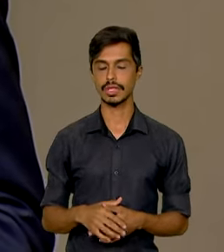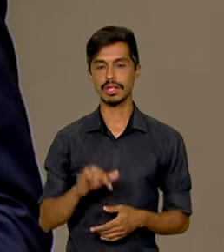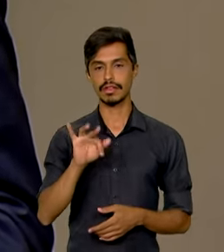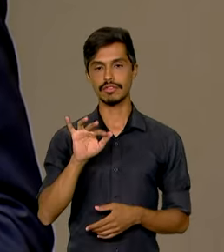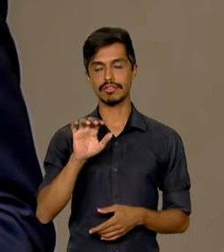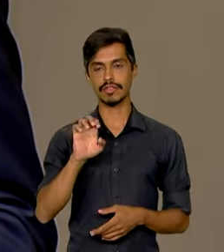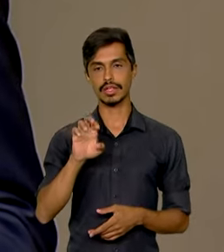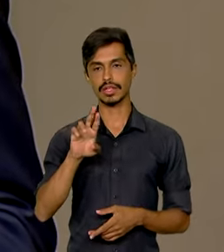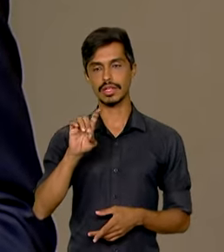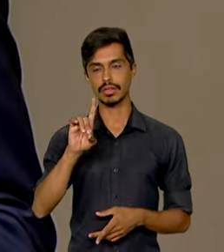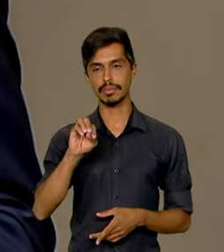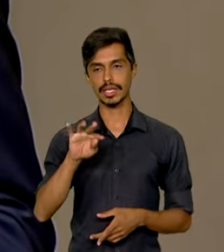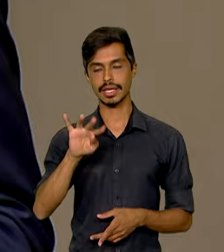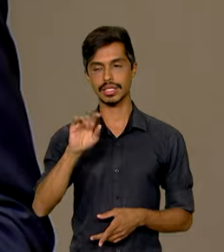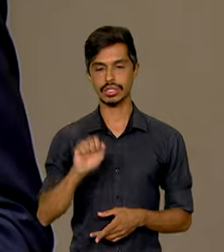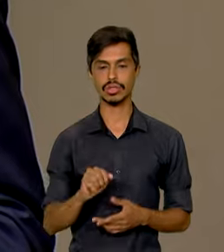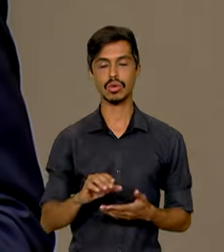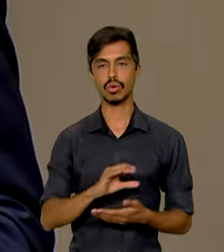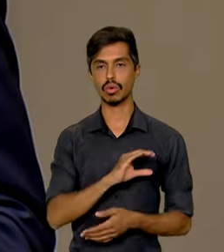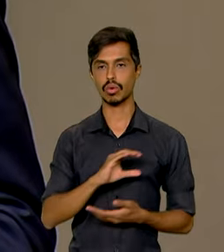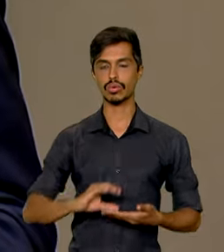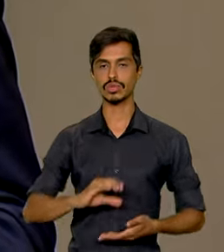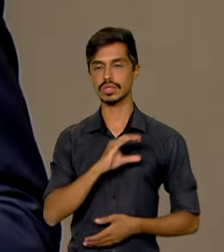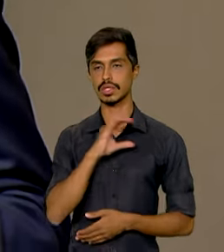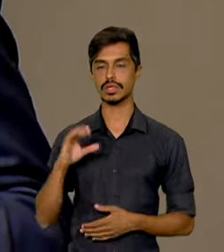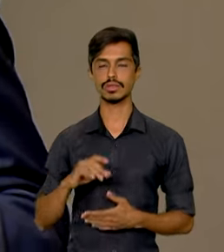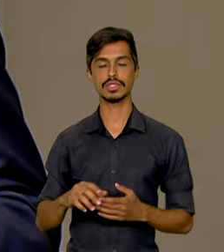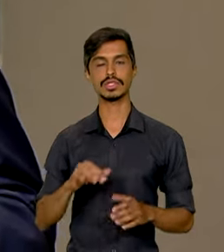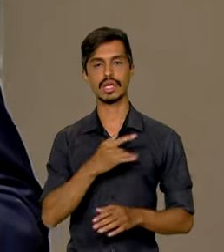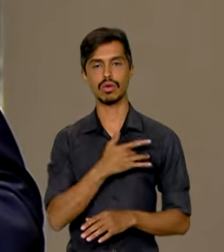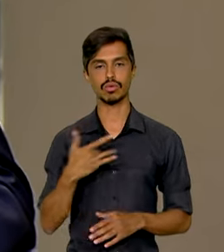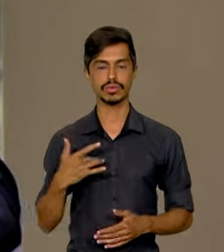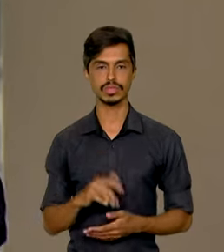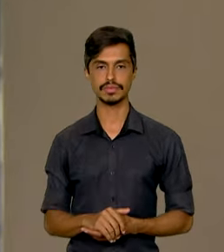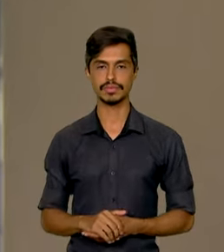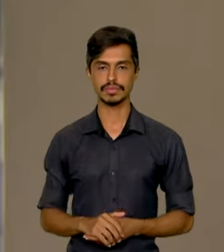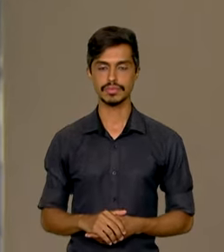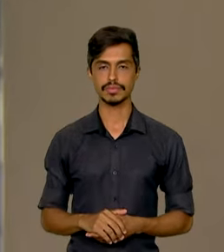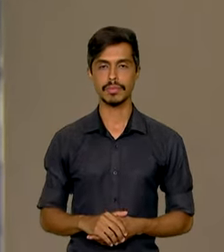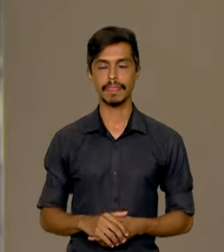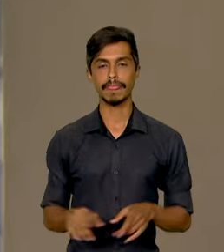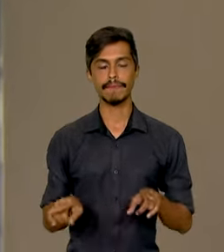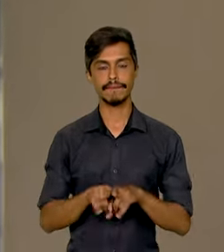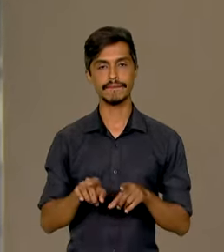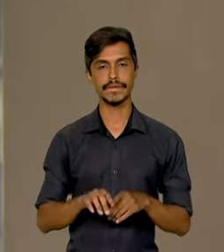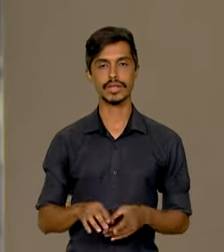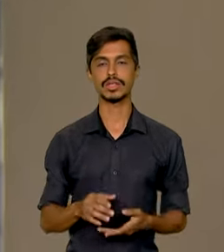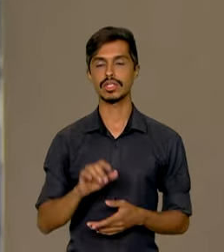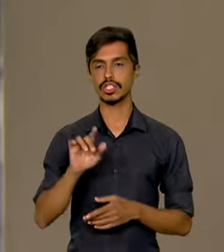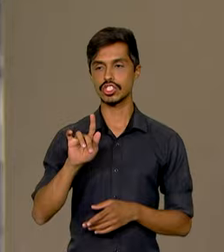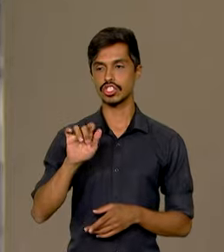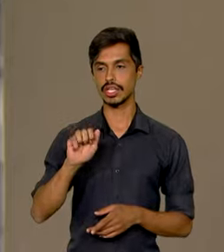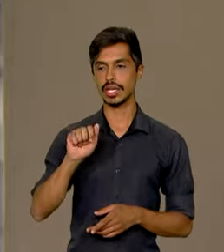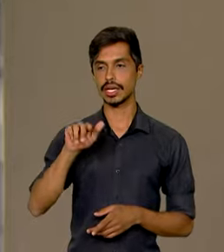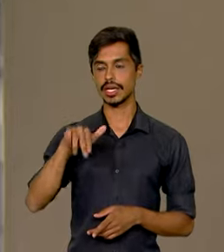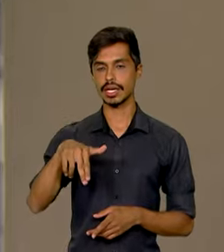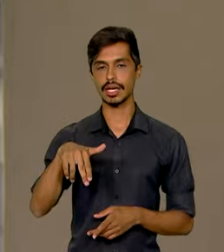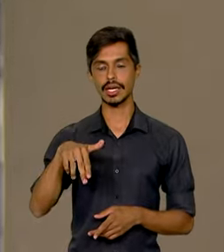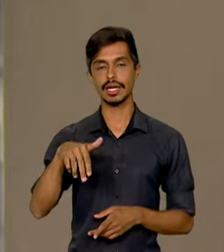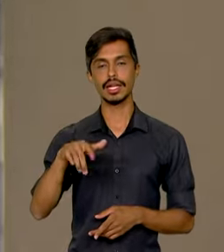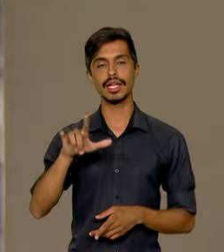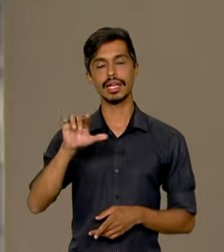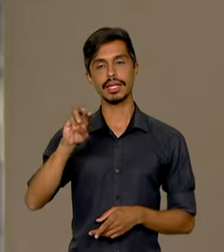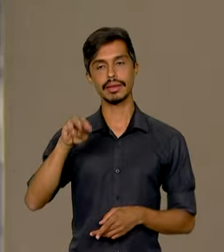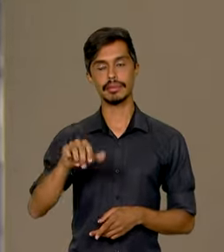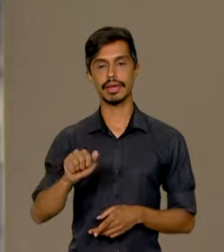Fernando Pigato, presidente do Conselho Nacional de Saúde. Saudar aqui o Jean Lima, nosso